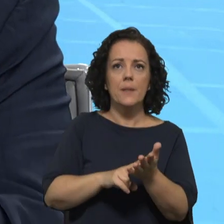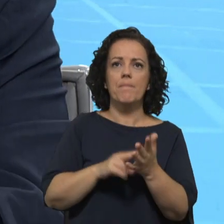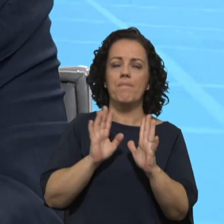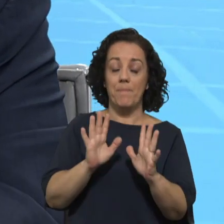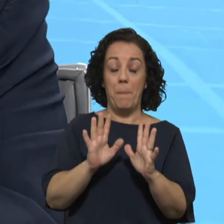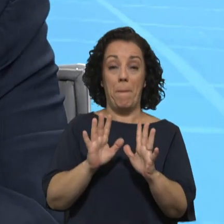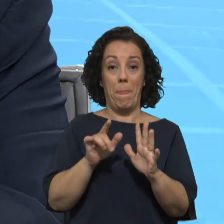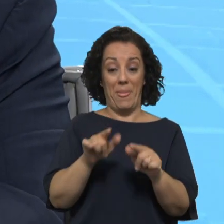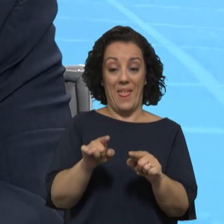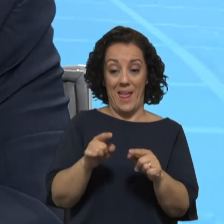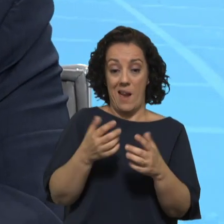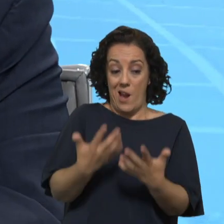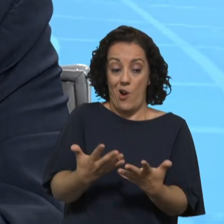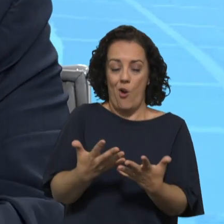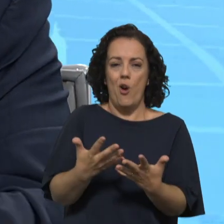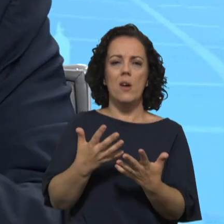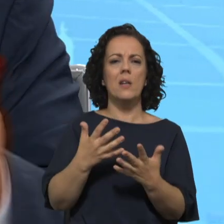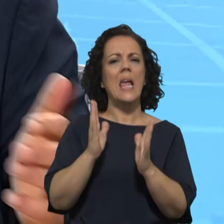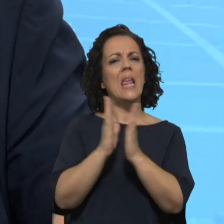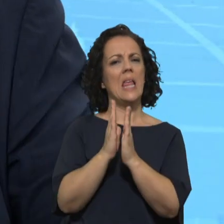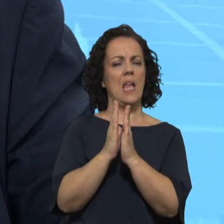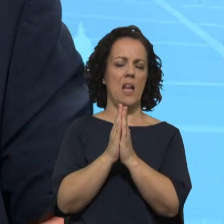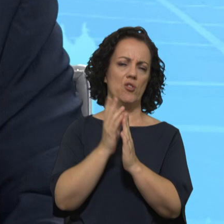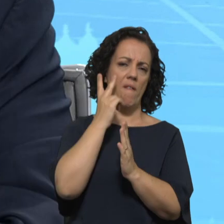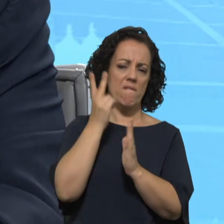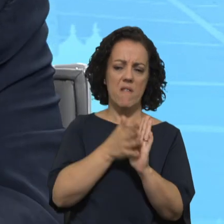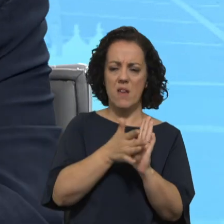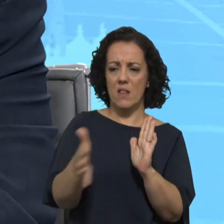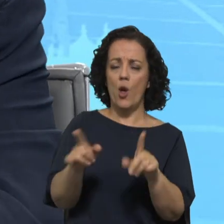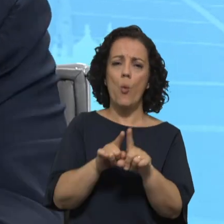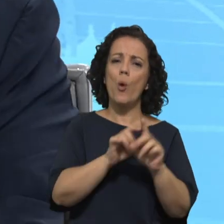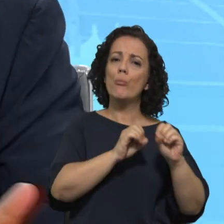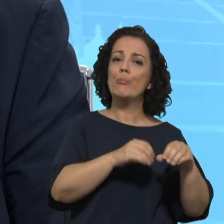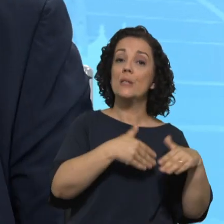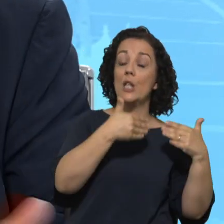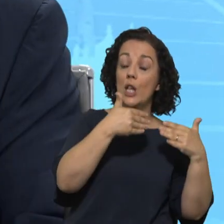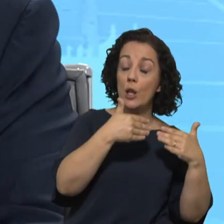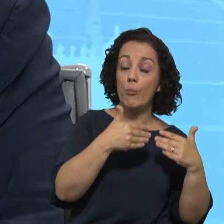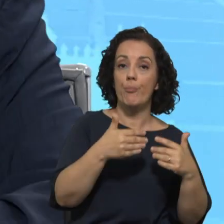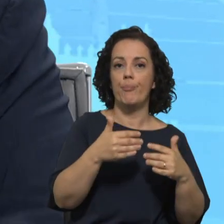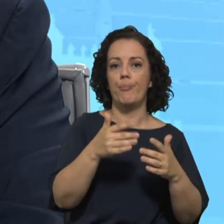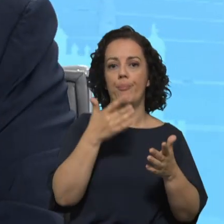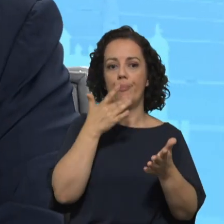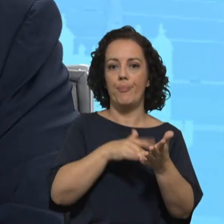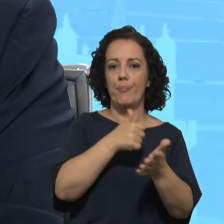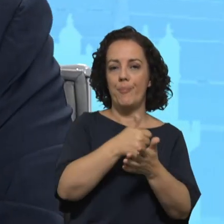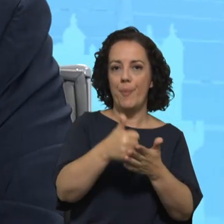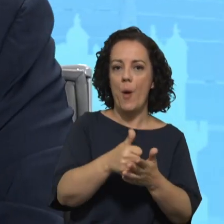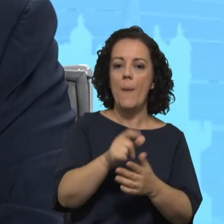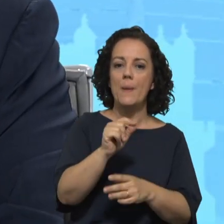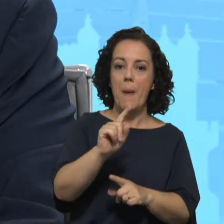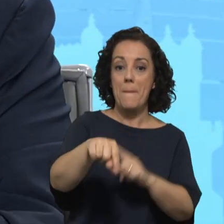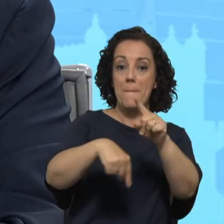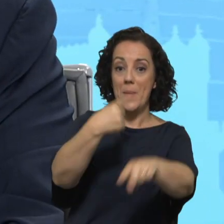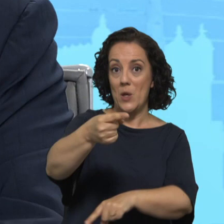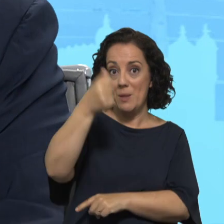este momento da vida da Igreja, como aquele momento inicial que o Evangelho, e aliás a primeira leitura do próximo